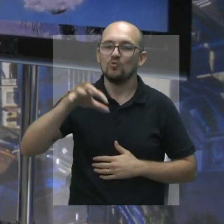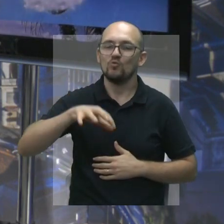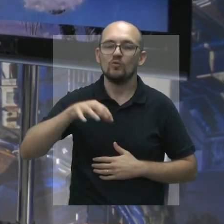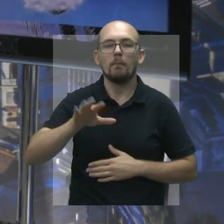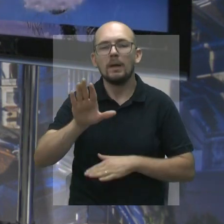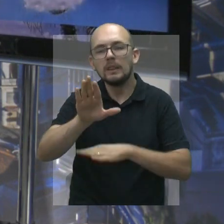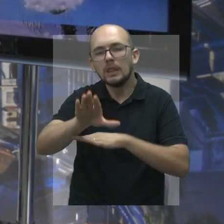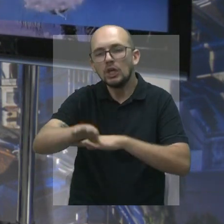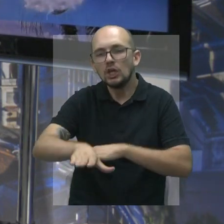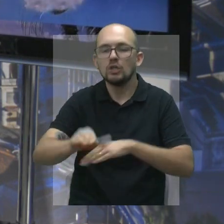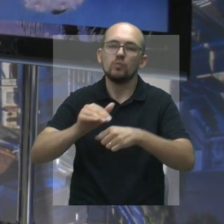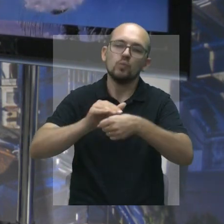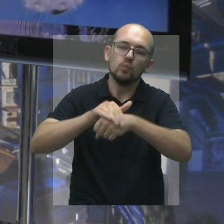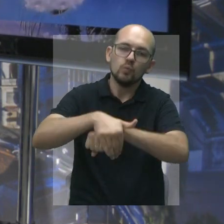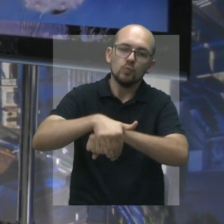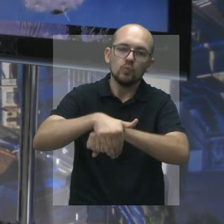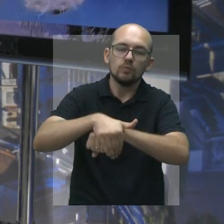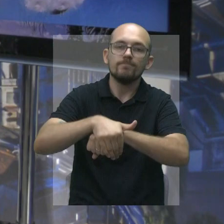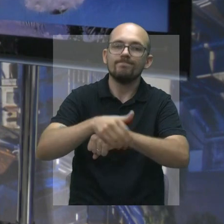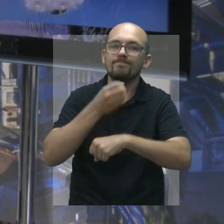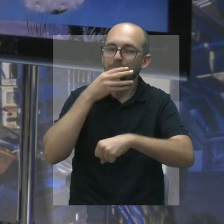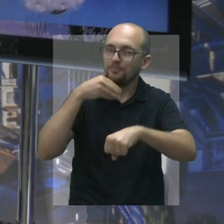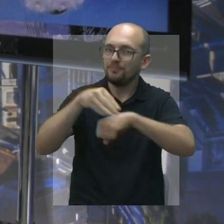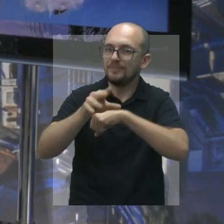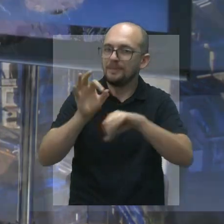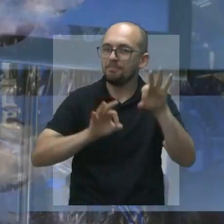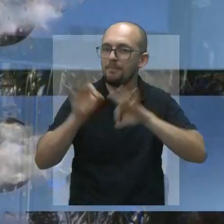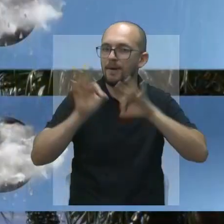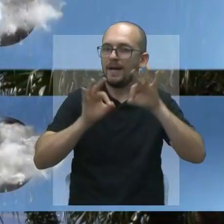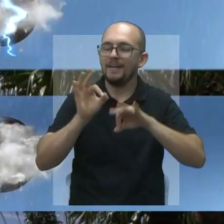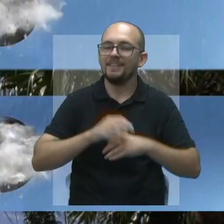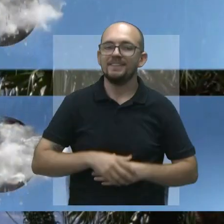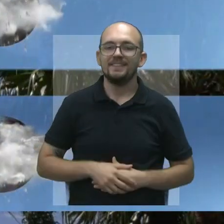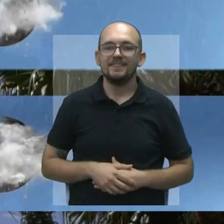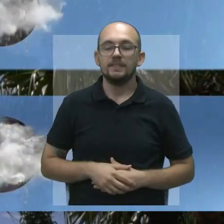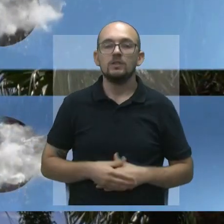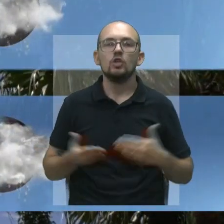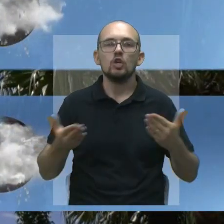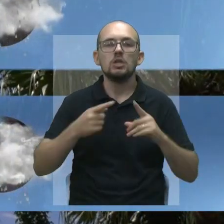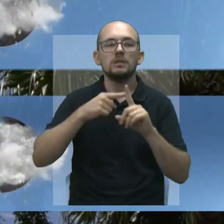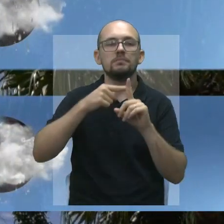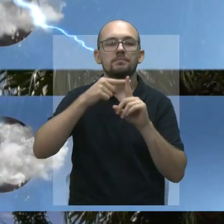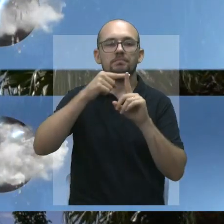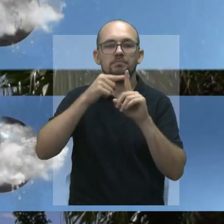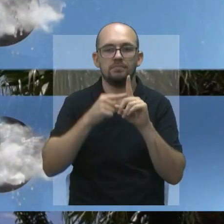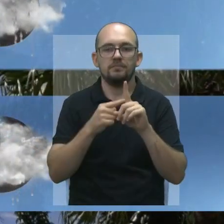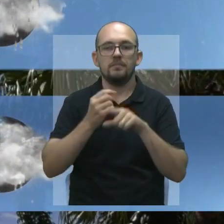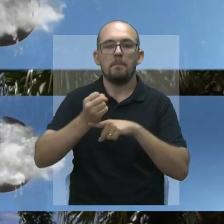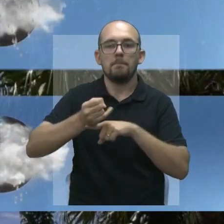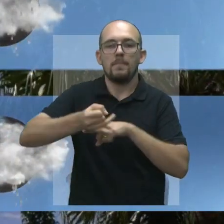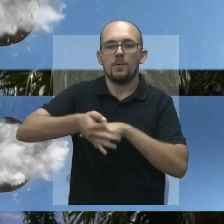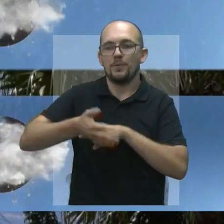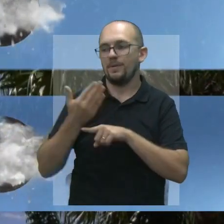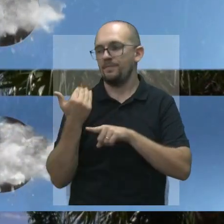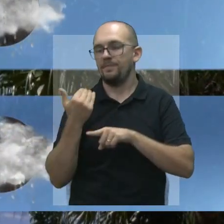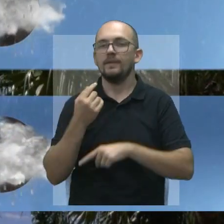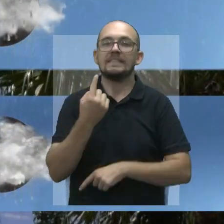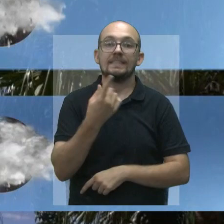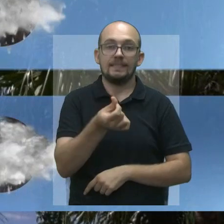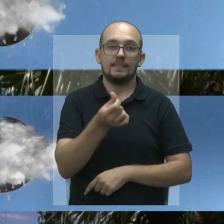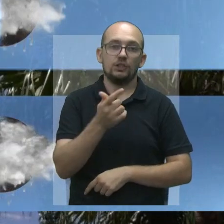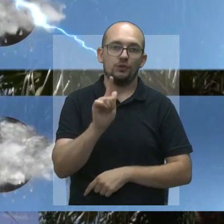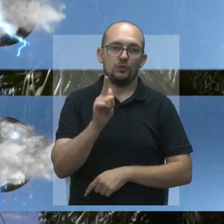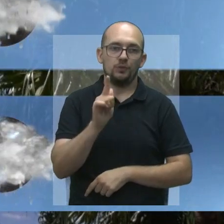da tarde e no período da noite, viu? É bom você se preparar. Hoje a temperatura mínima registrada na madrugada foi de 16 graus,